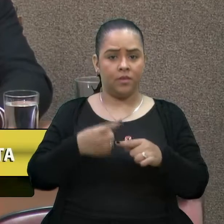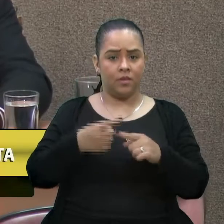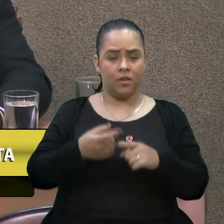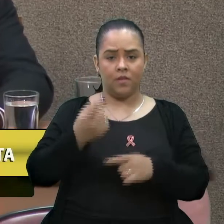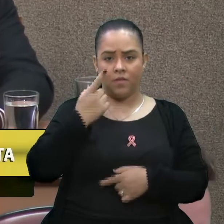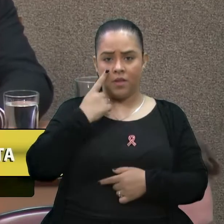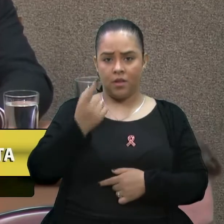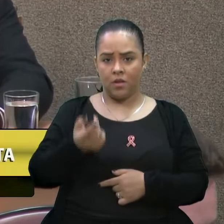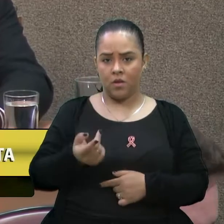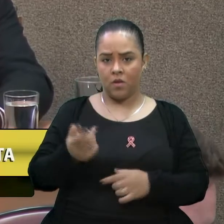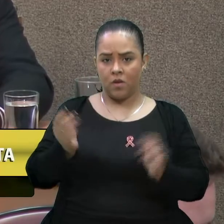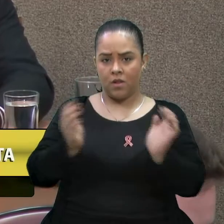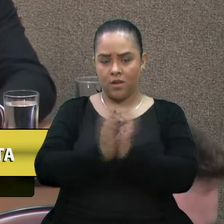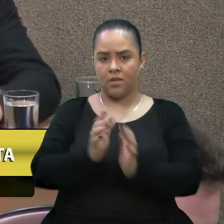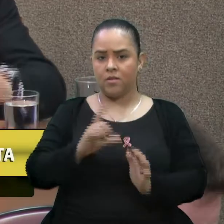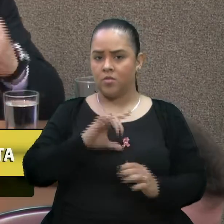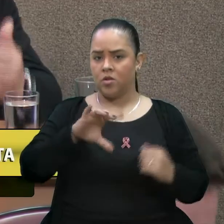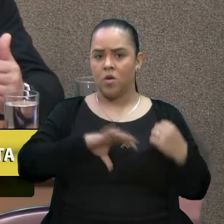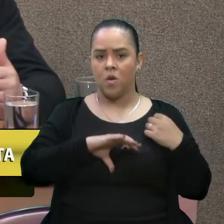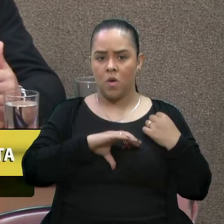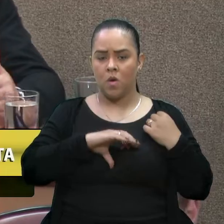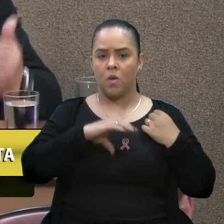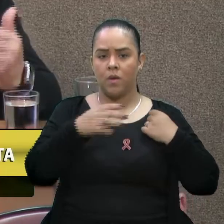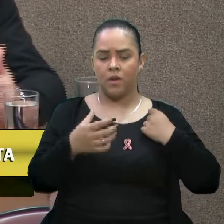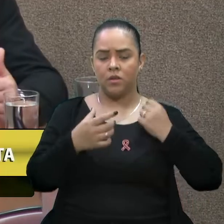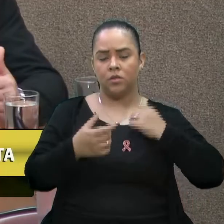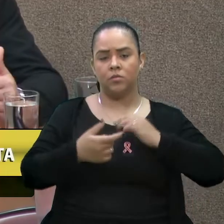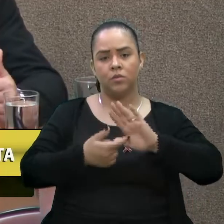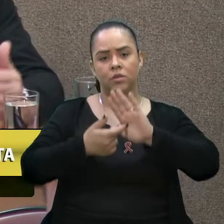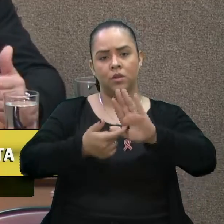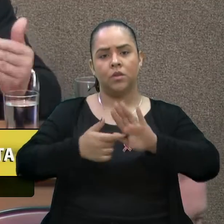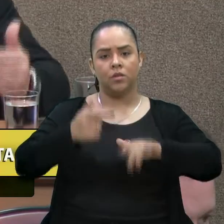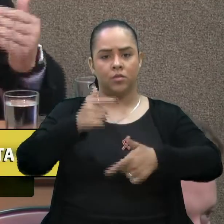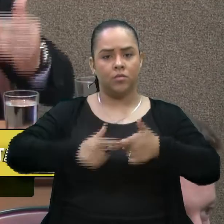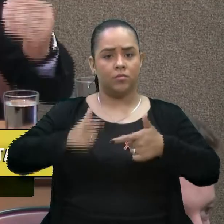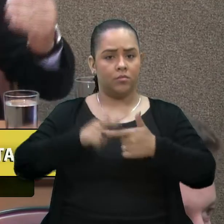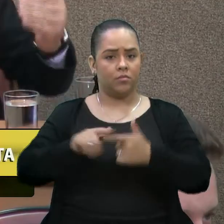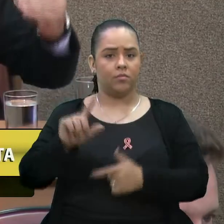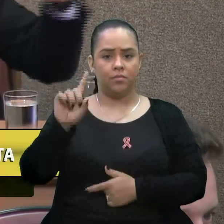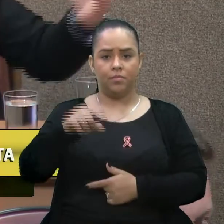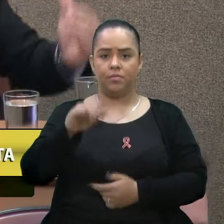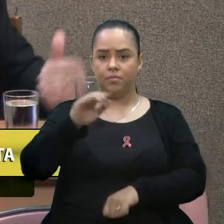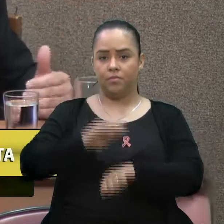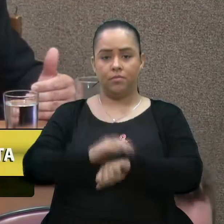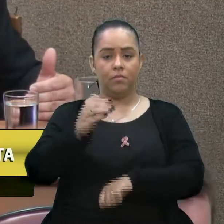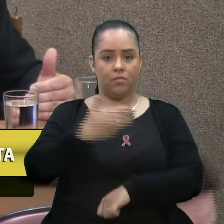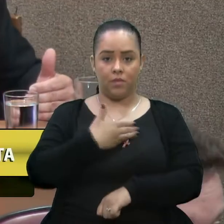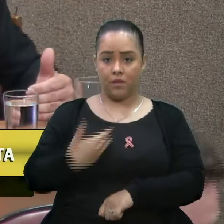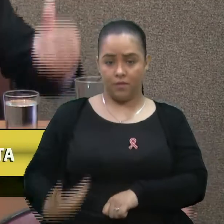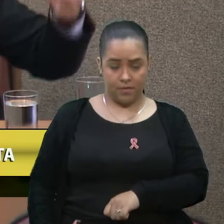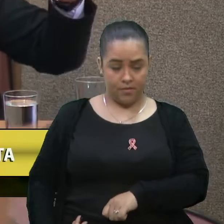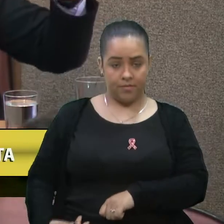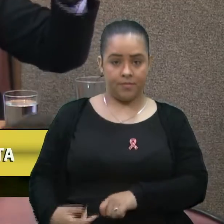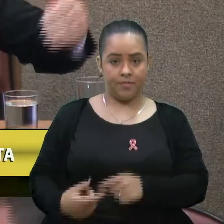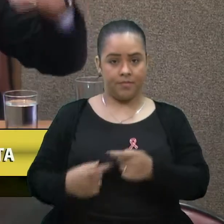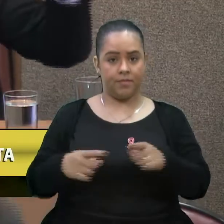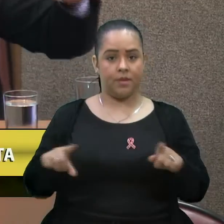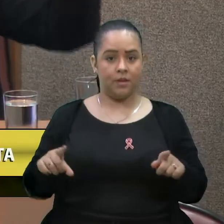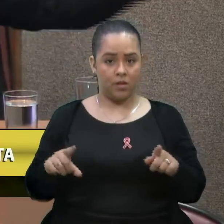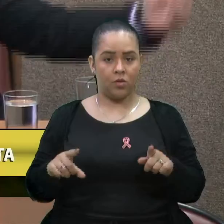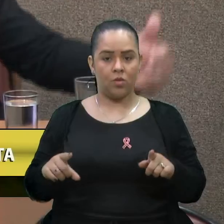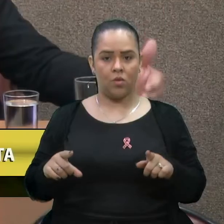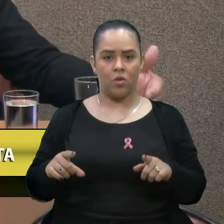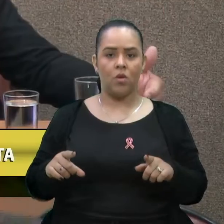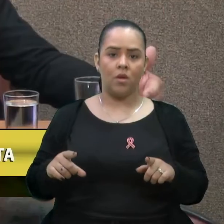têm a coragem, né, de expor um problema que não é culpa do poder público, mas o poder público